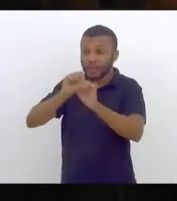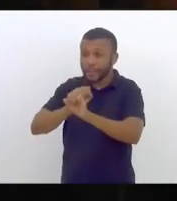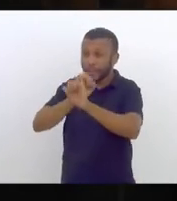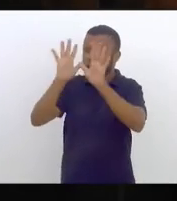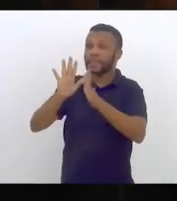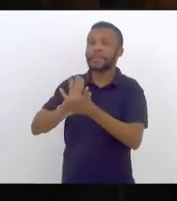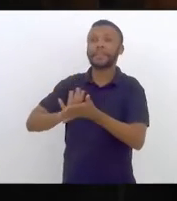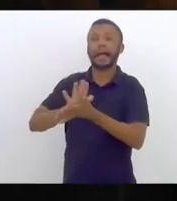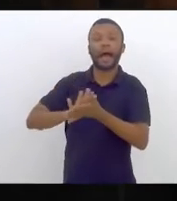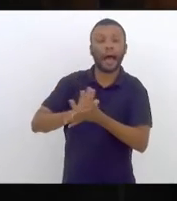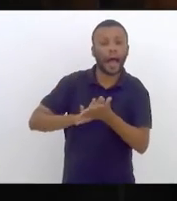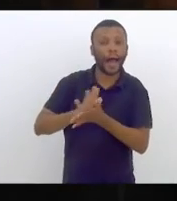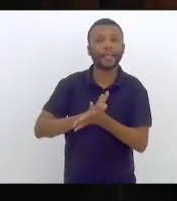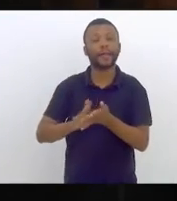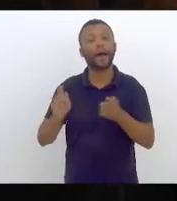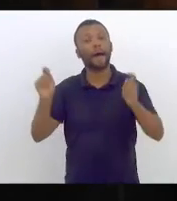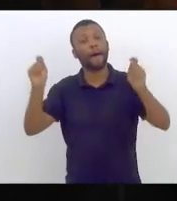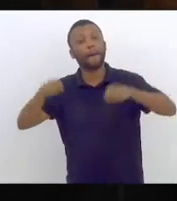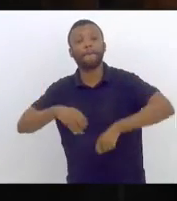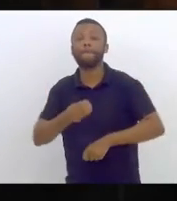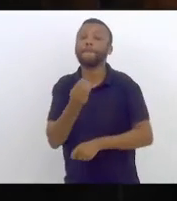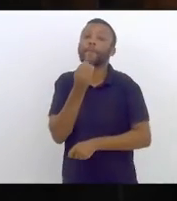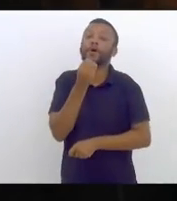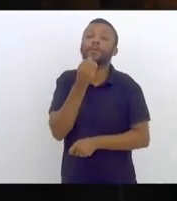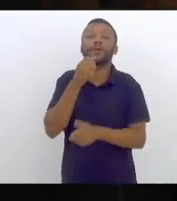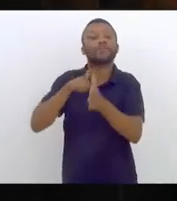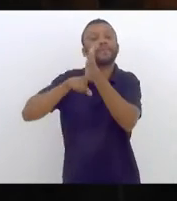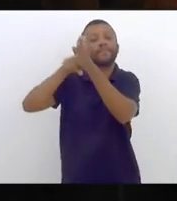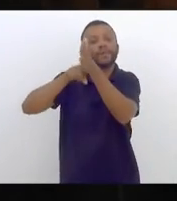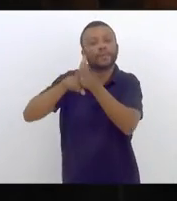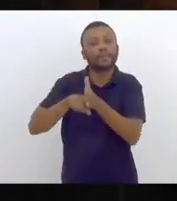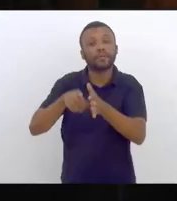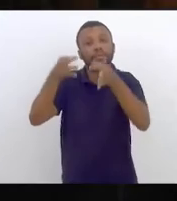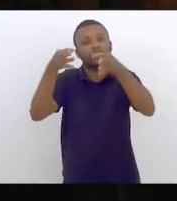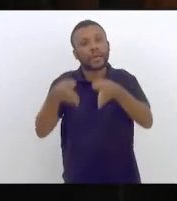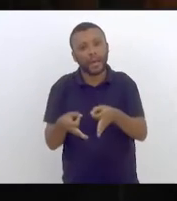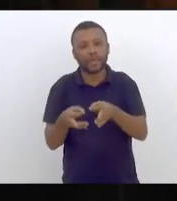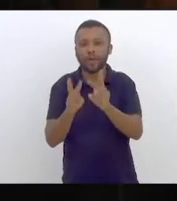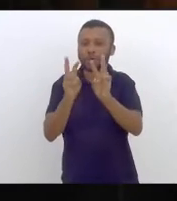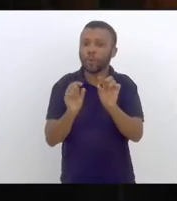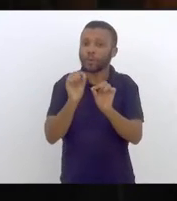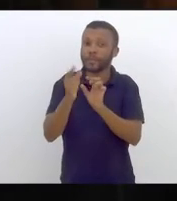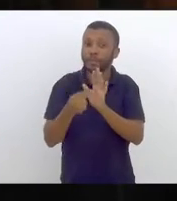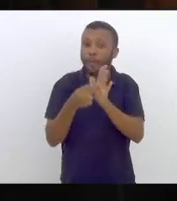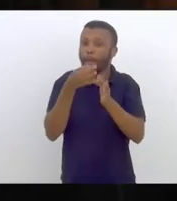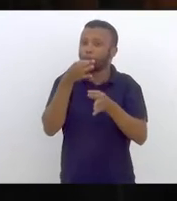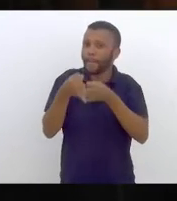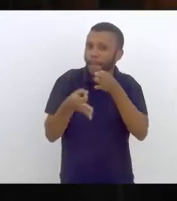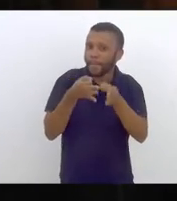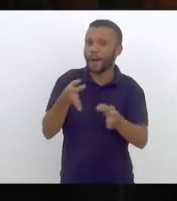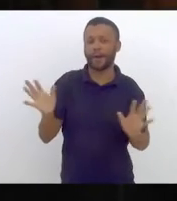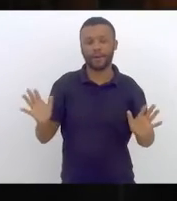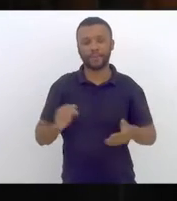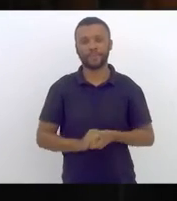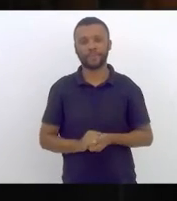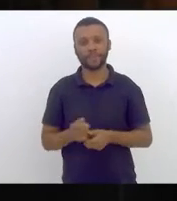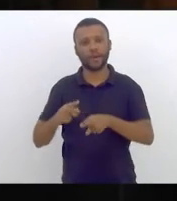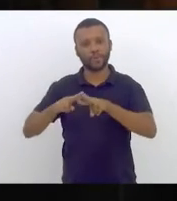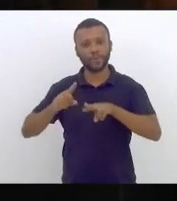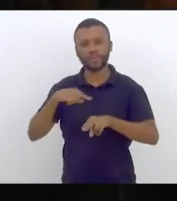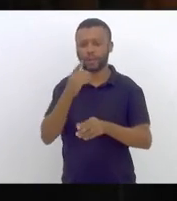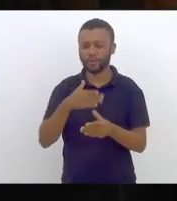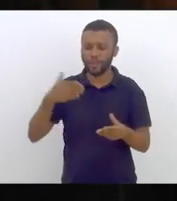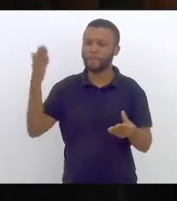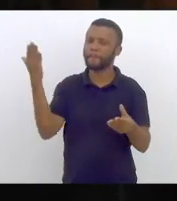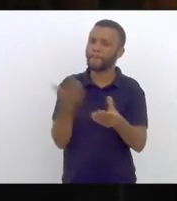sem qualquer possibilidade de investigação concreta sobre o que está sendo colocado. Por isso, nós fizemos